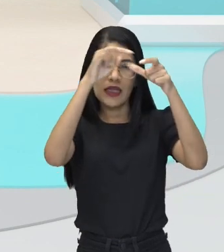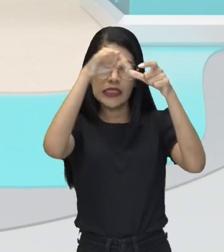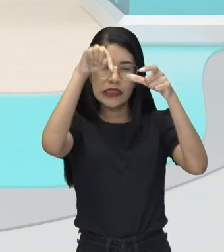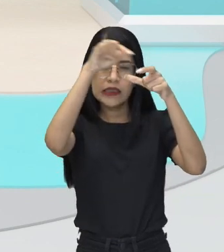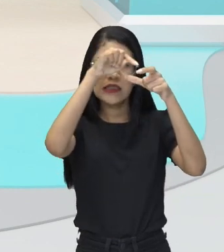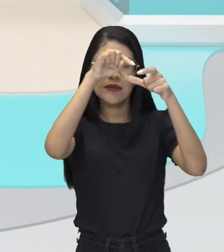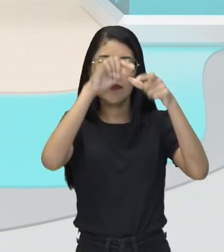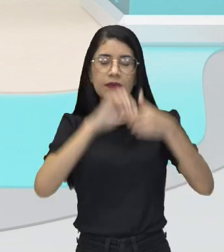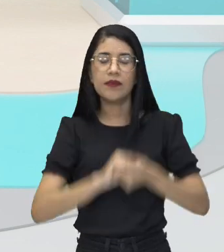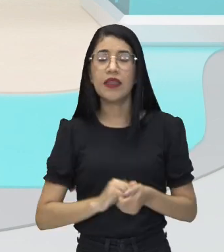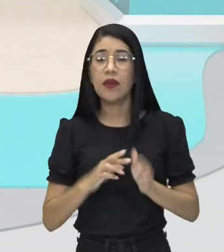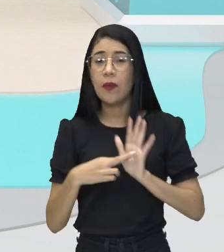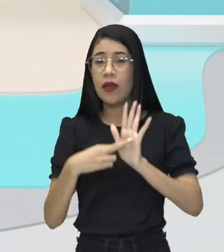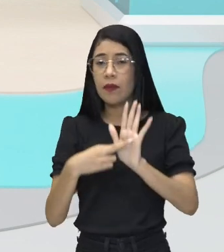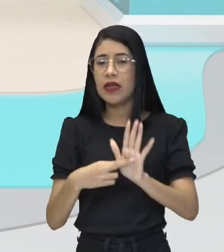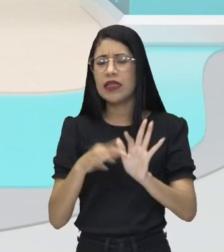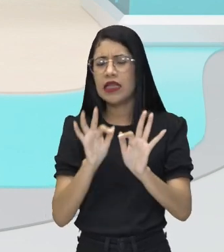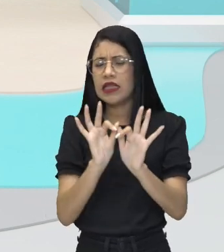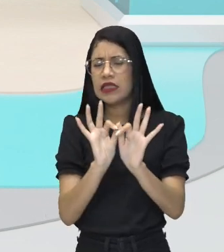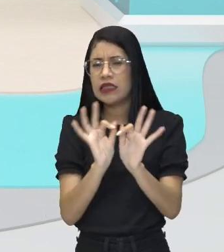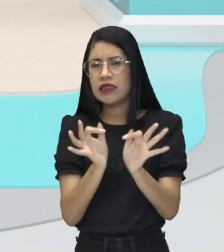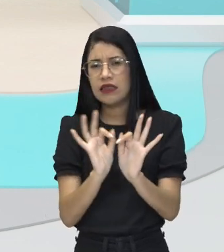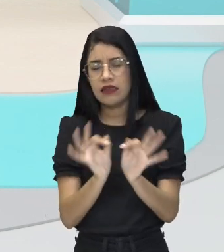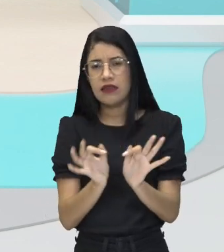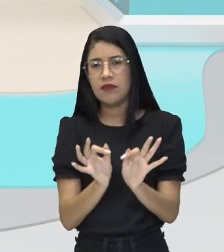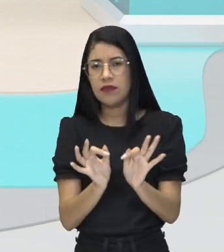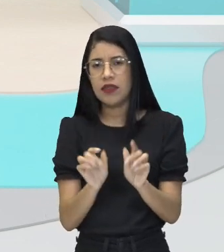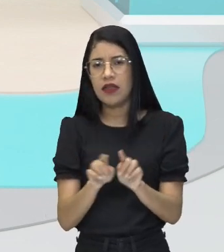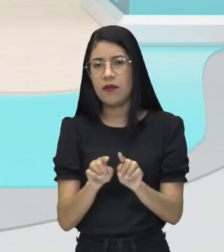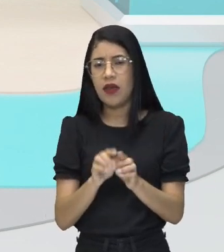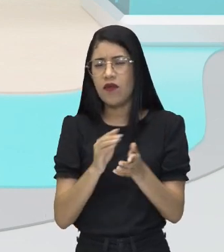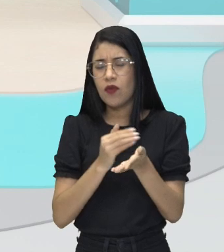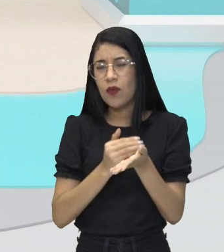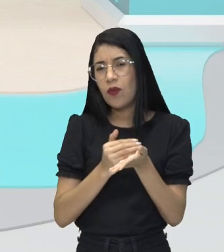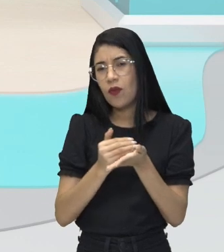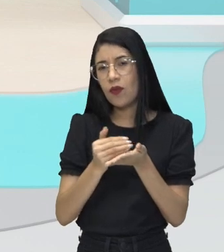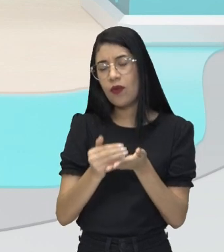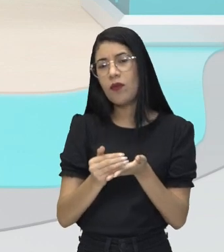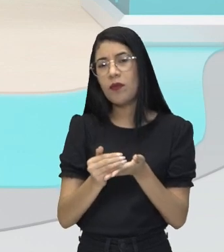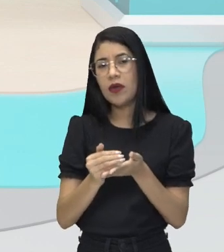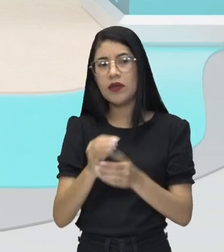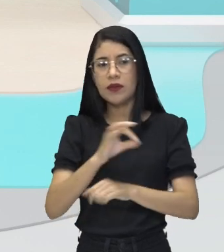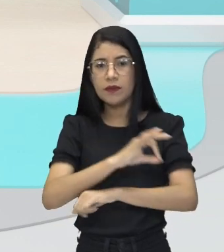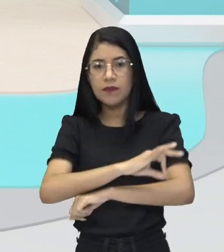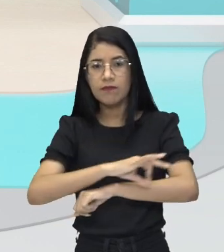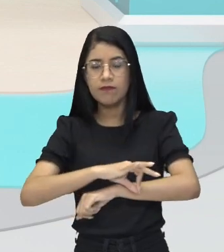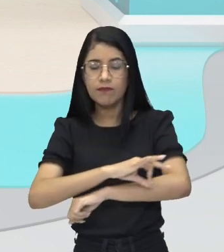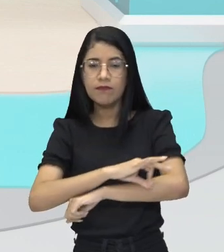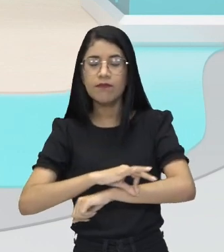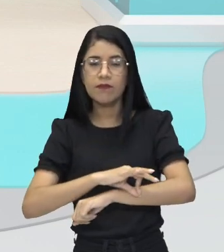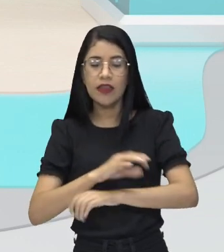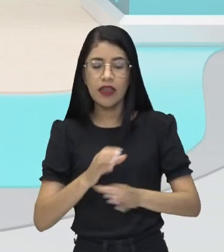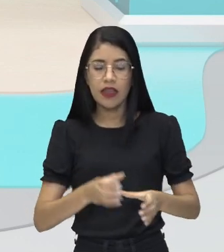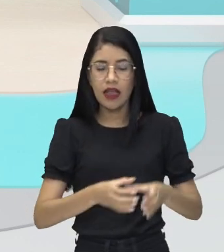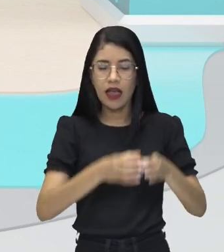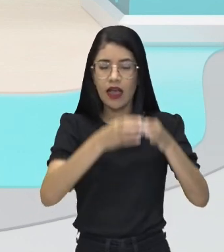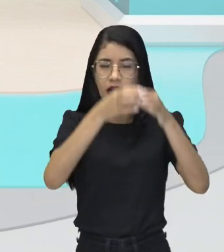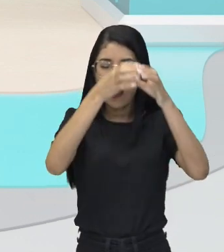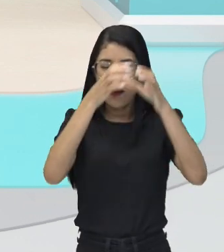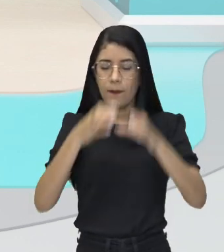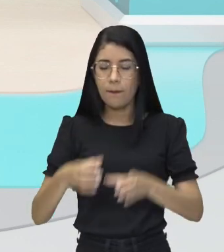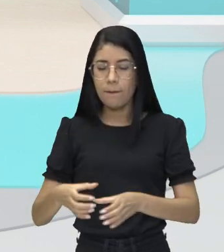ela representa algo mais simples. Foi, vamos dizer, o princípio dessa arquitetura, dessas colunas que eles